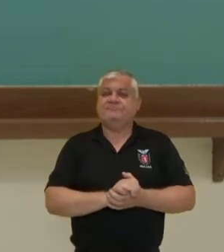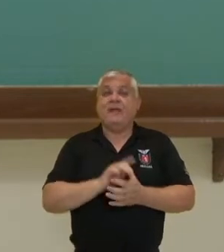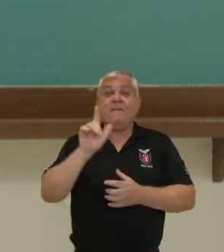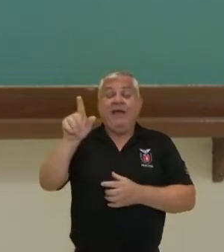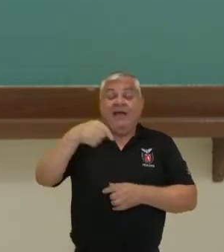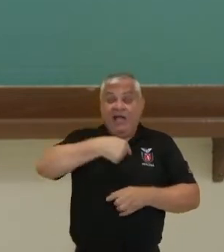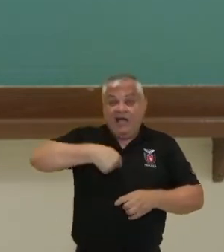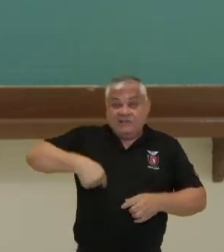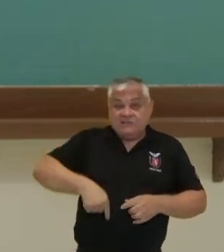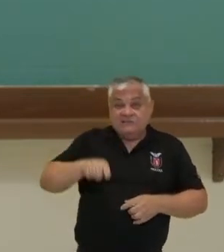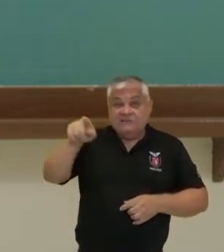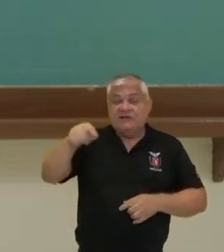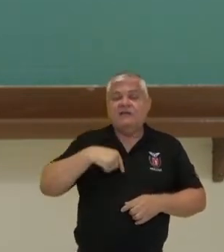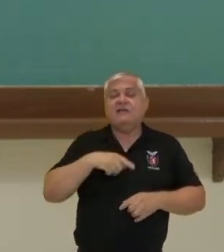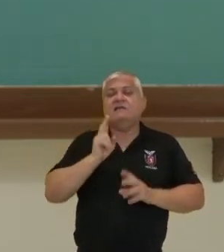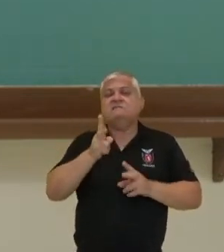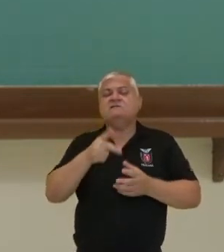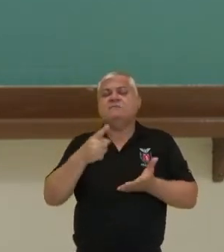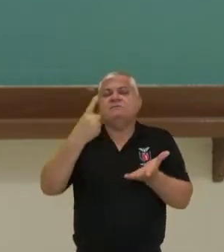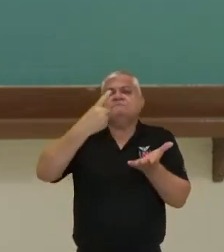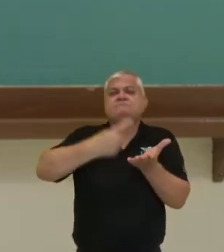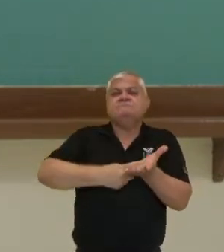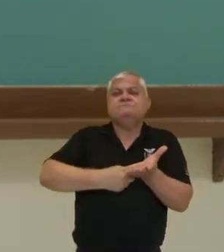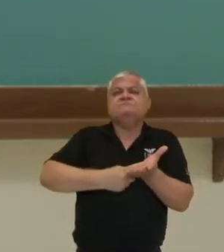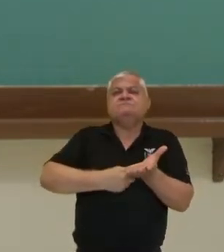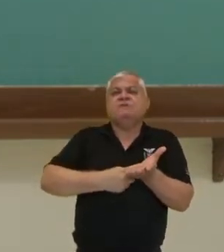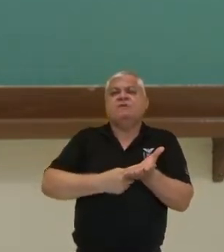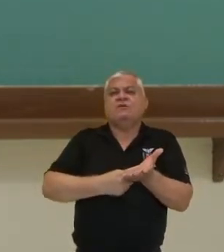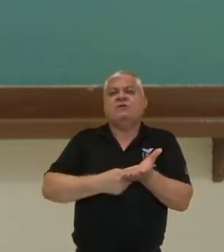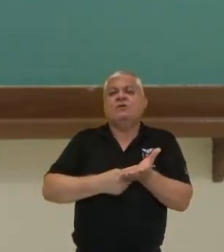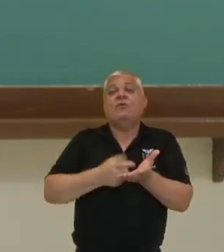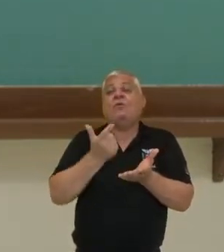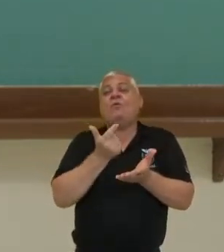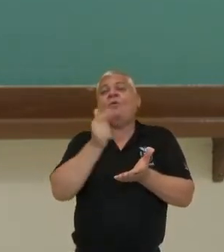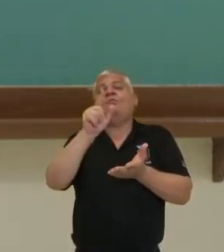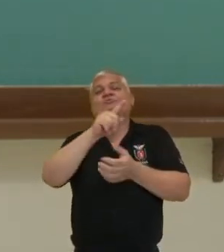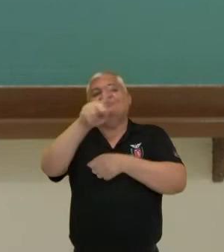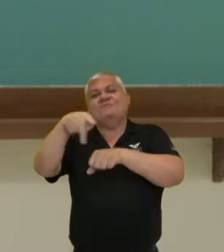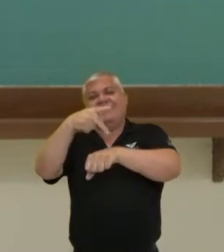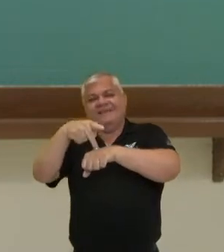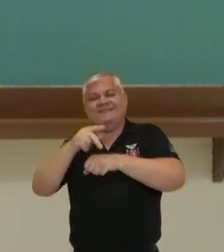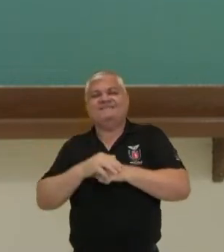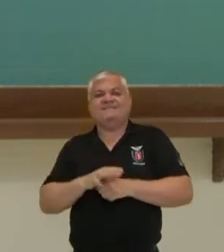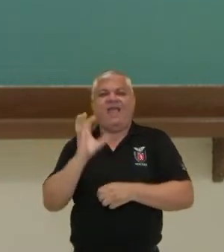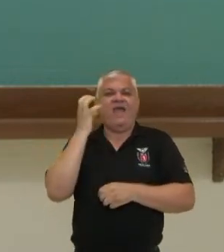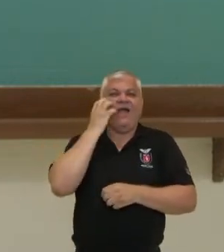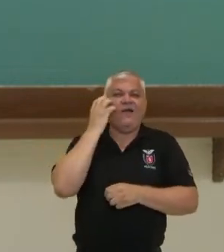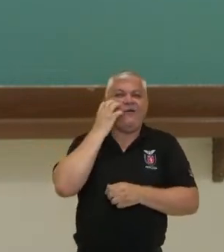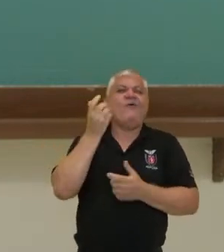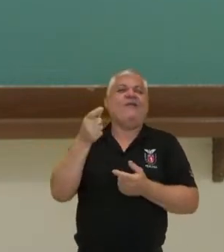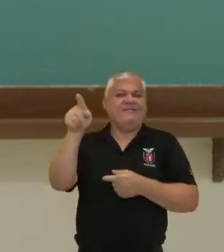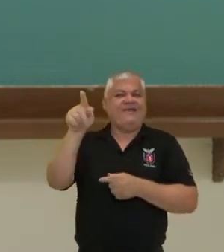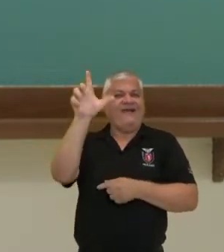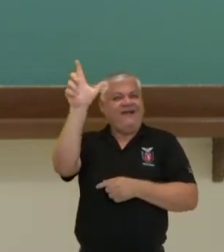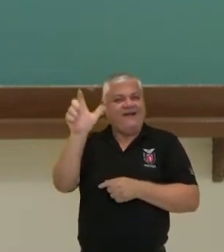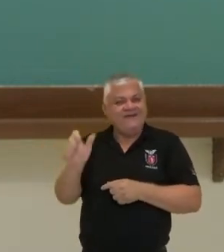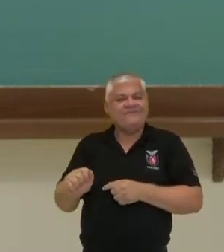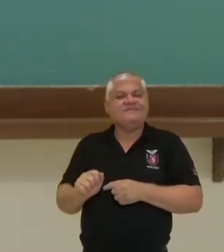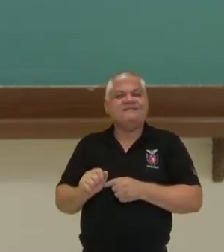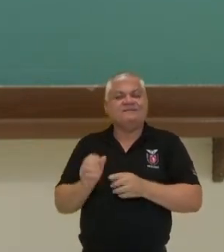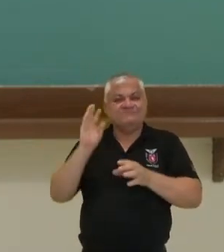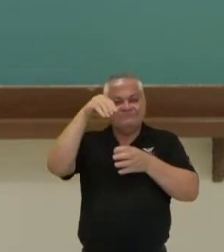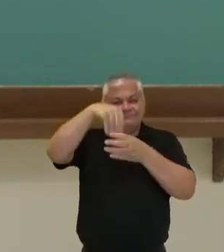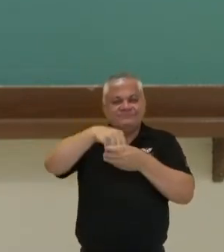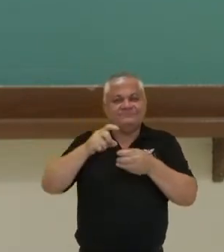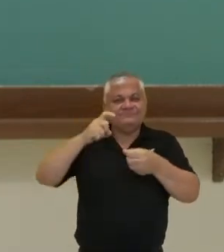eles acabam fechando acordos com alguns Aliados com meu caso de Angola na África também faz parte não Pepe